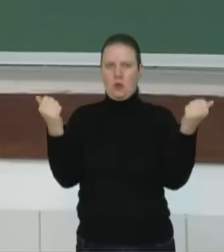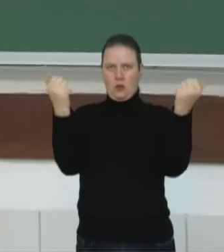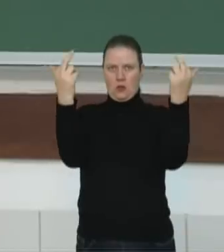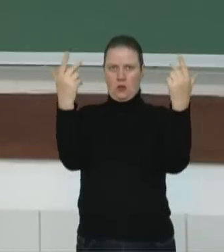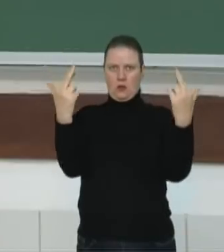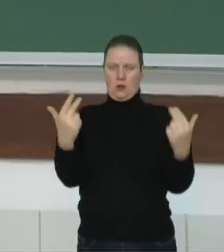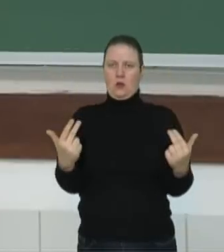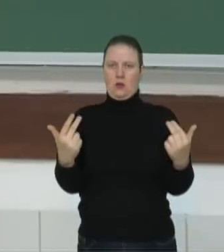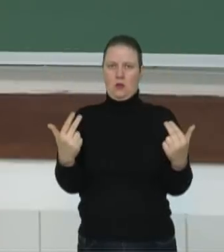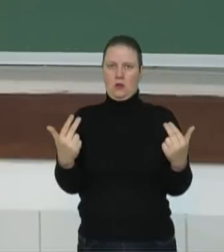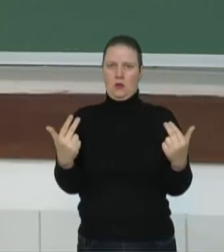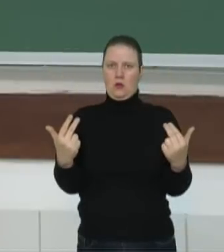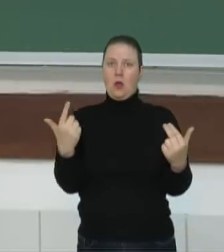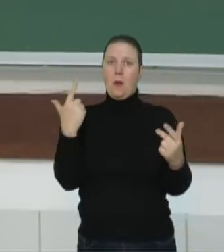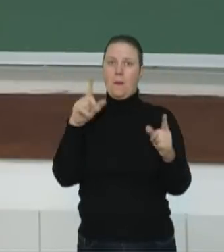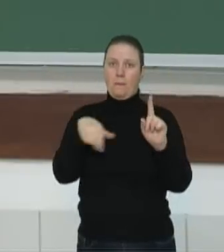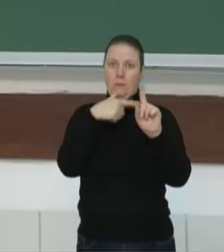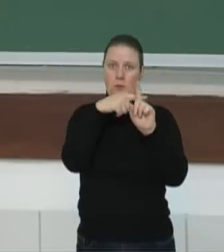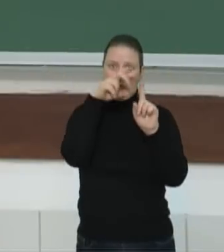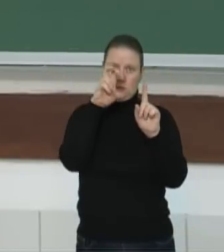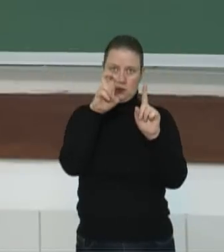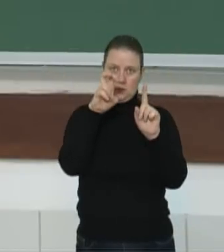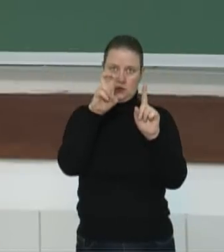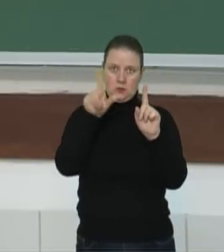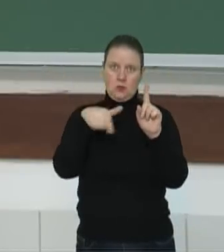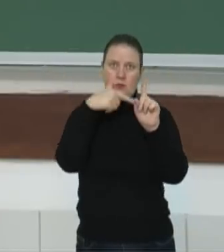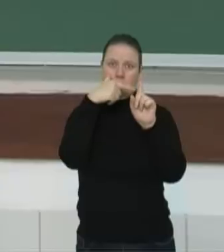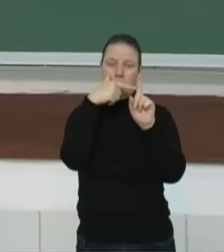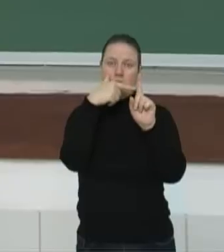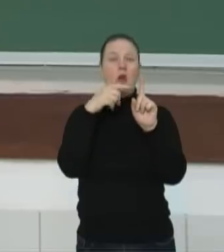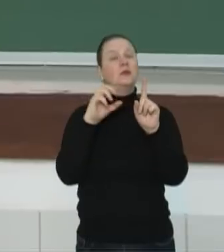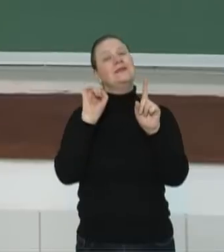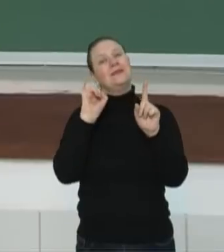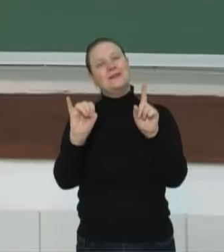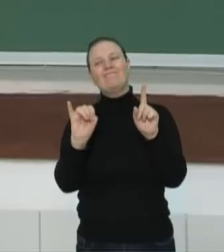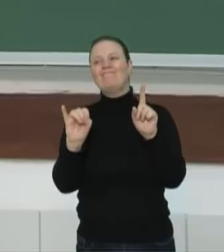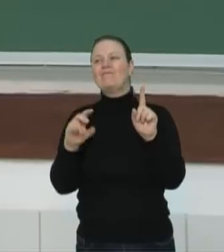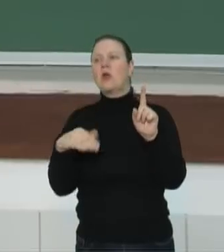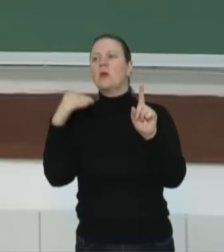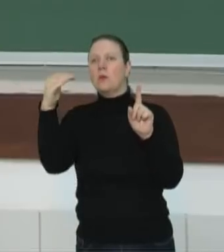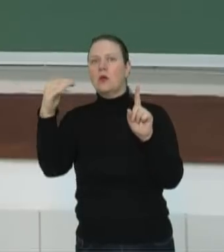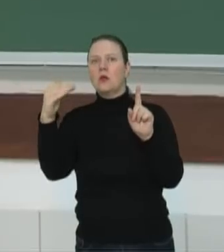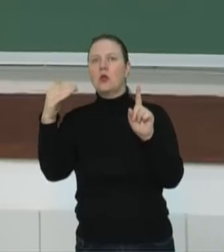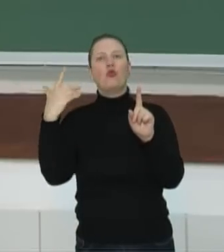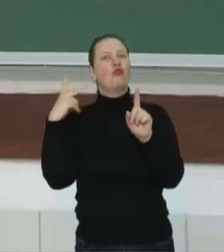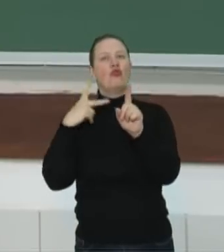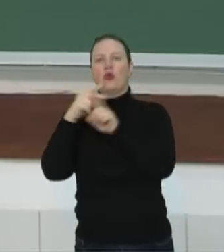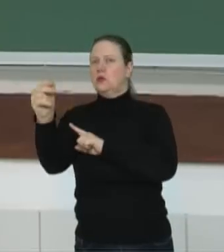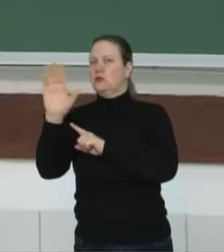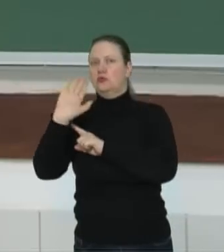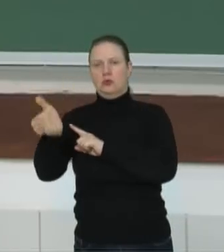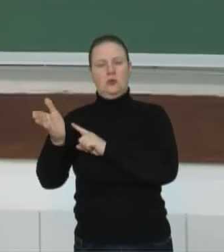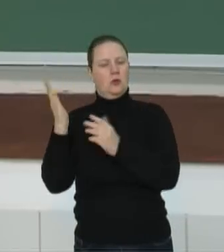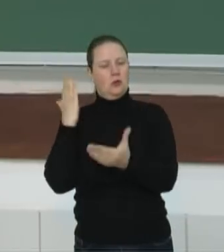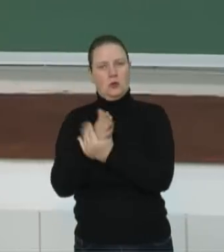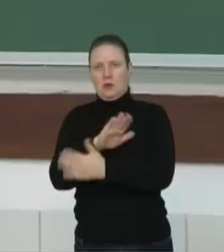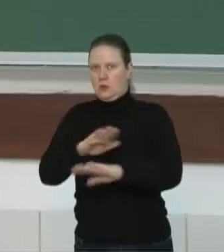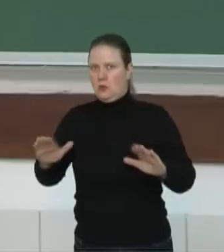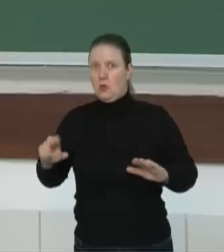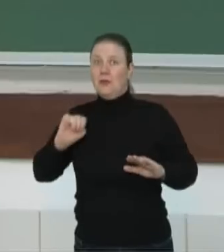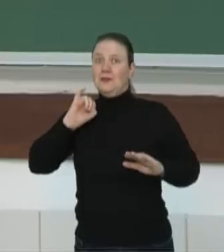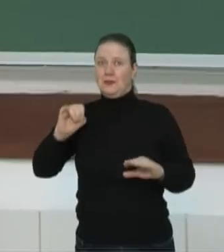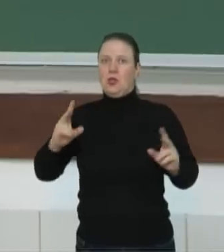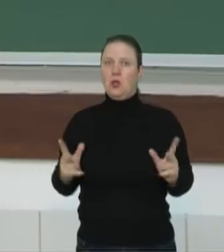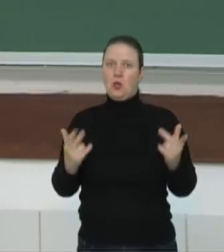no placar, joga mais 5 minutos. No final dos 5 minutos, um time está na frente, esse venceu. Continua